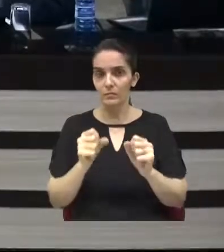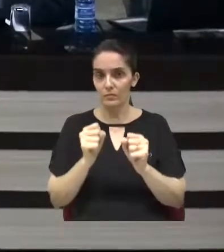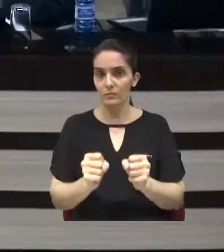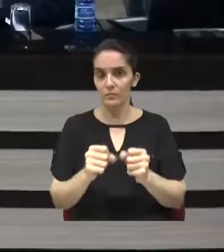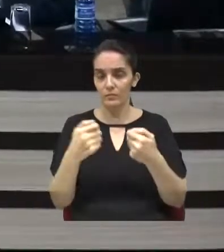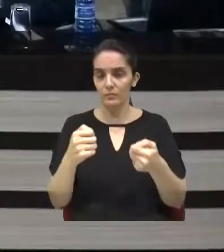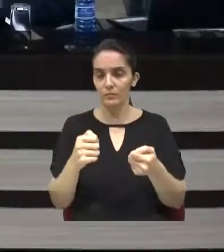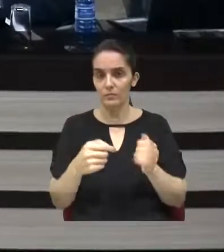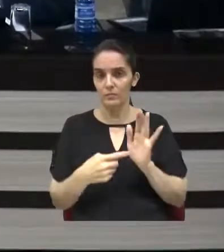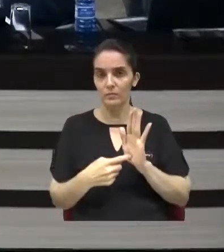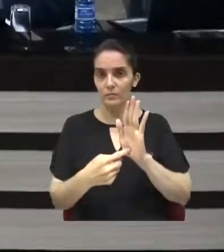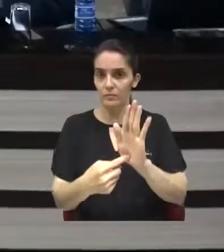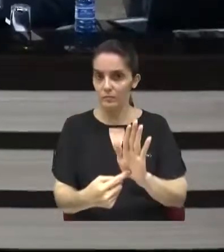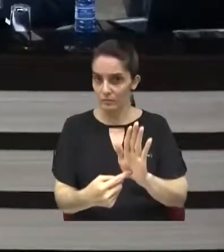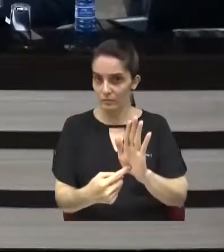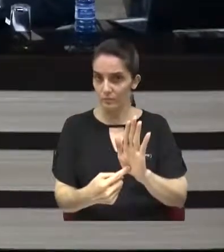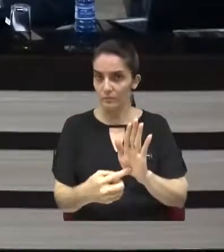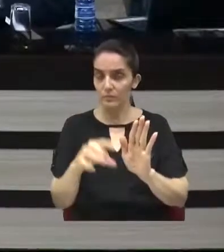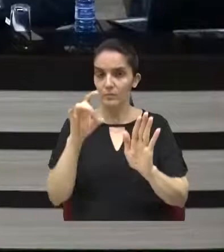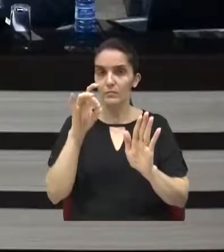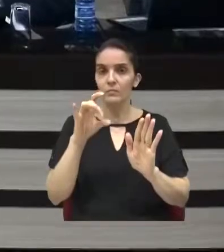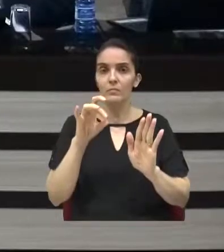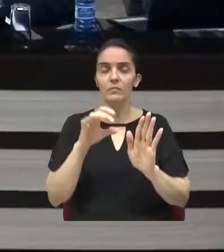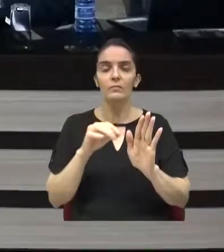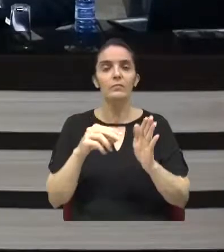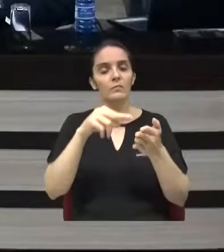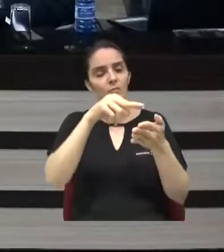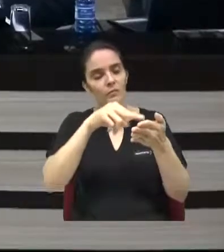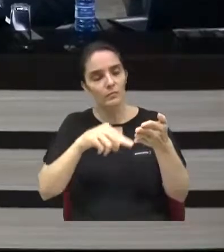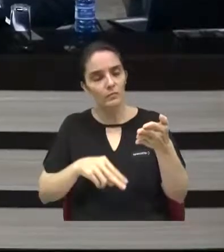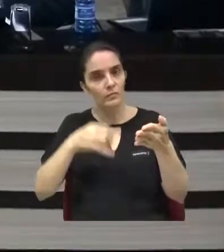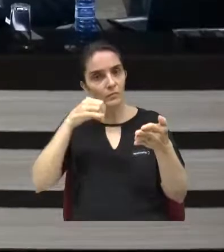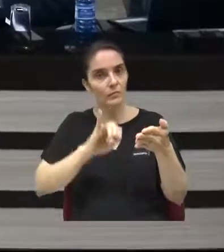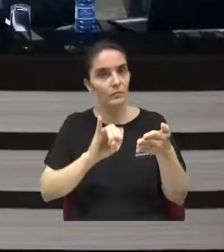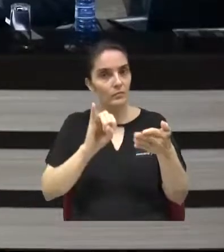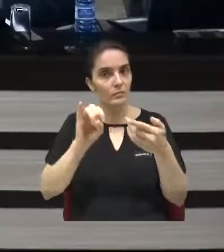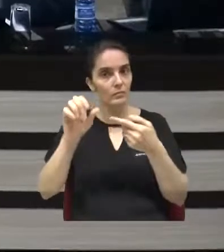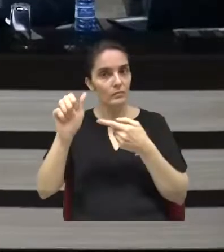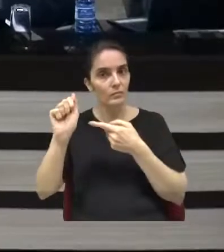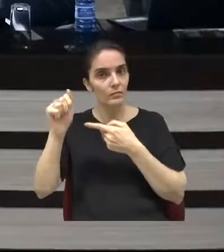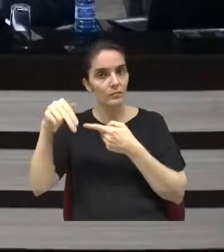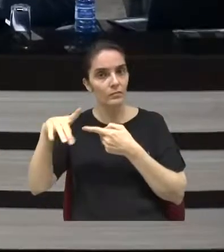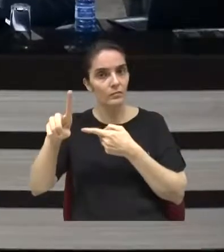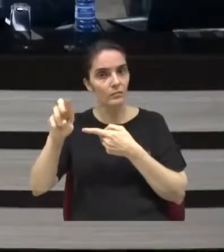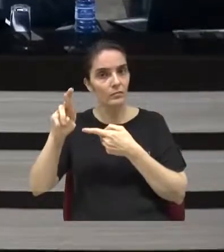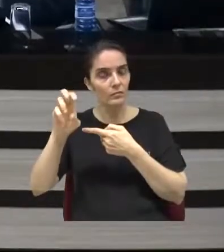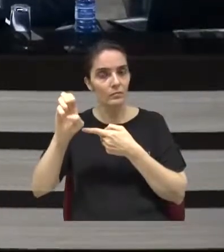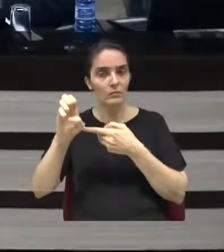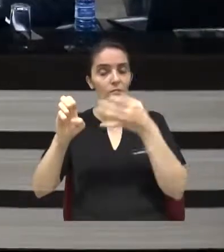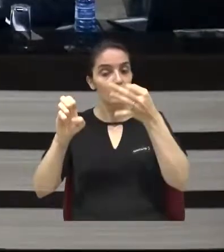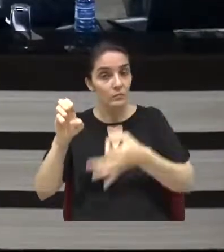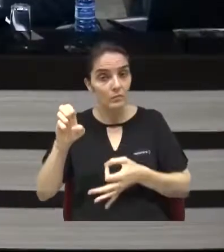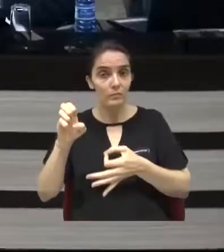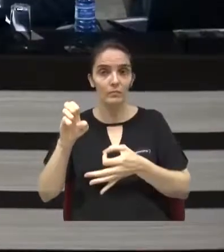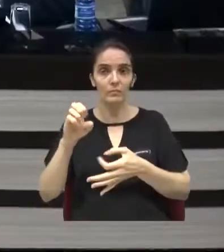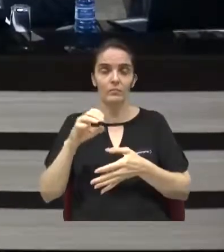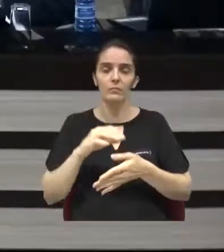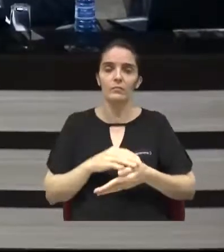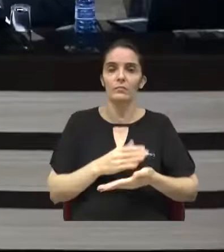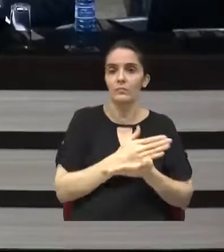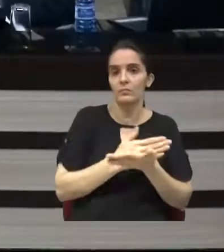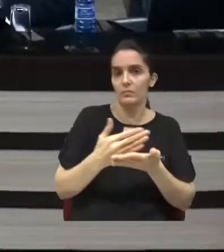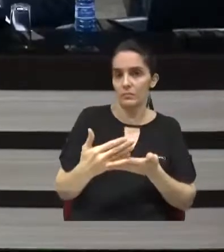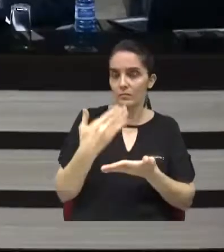registrar que nos cabe unicamente verificar se o denunciante cumpriu com as exigências estabelecidas nos